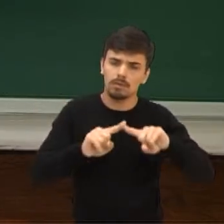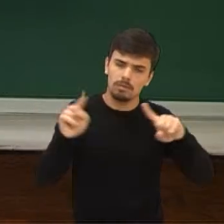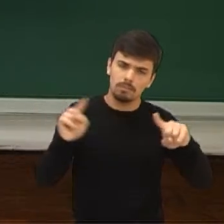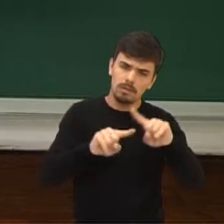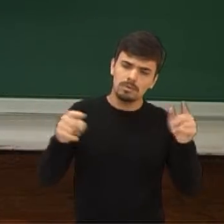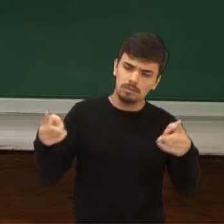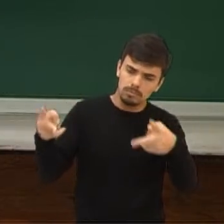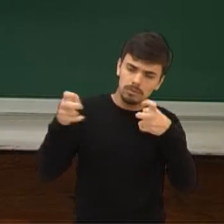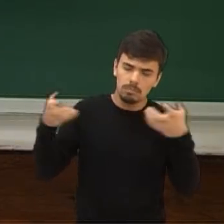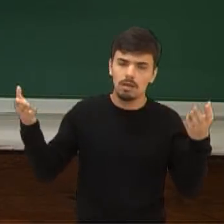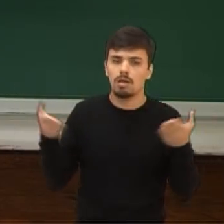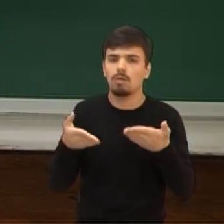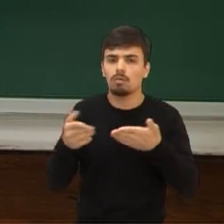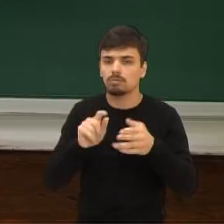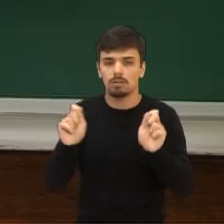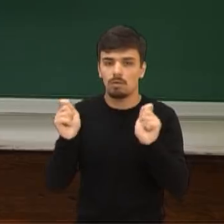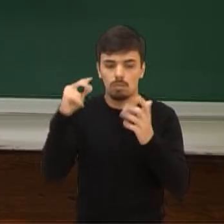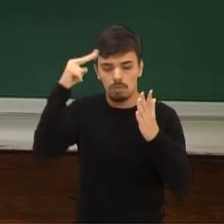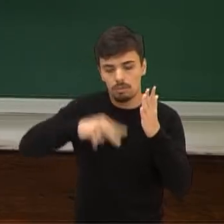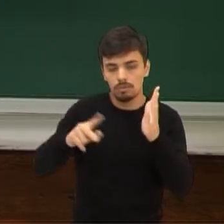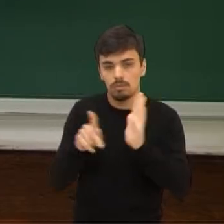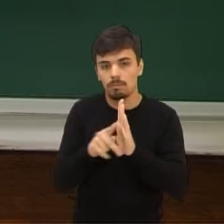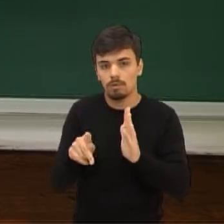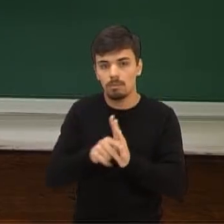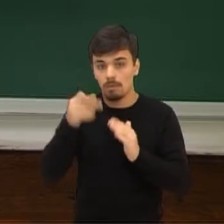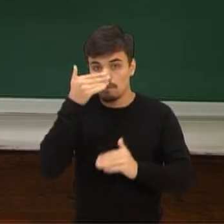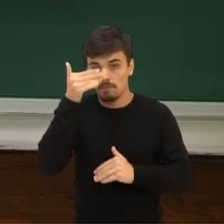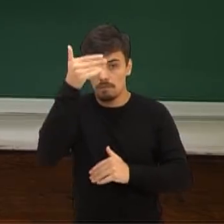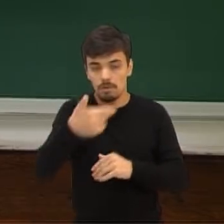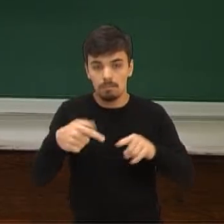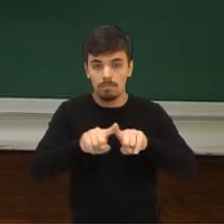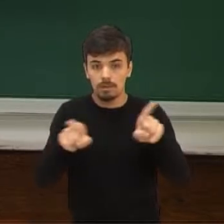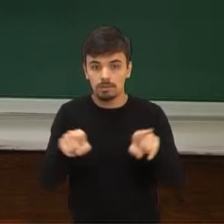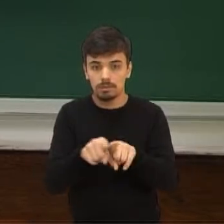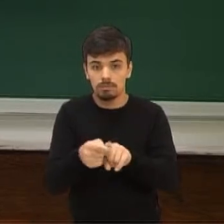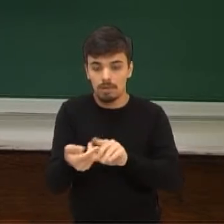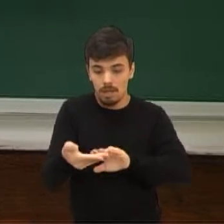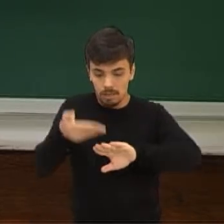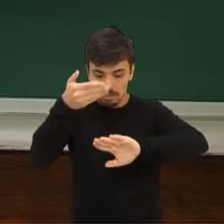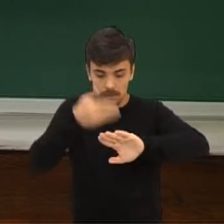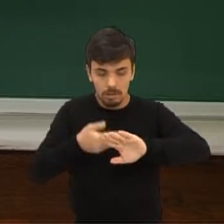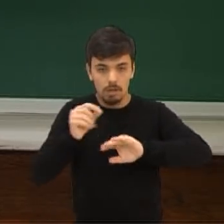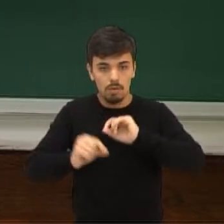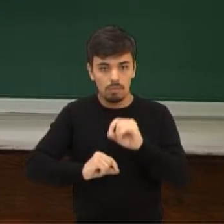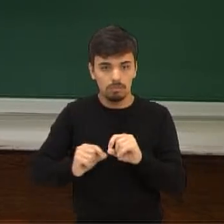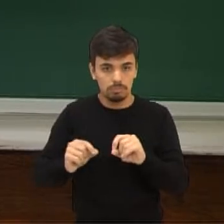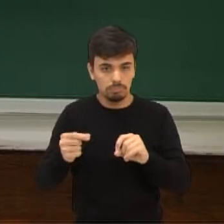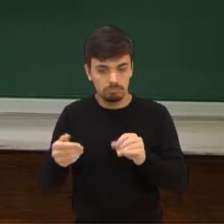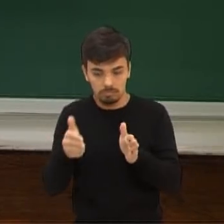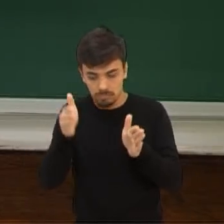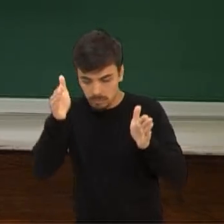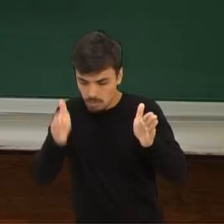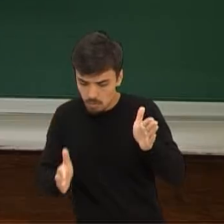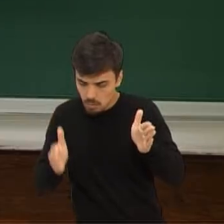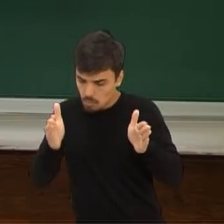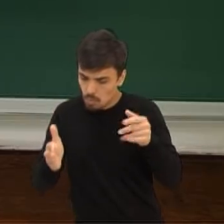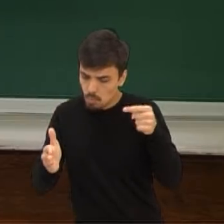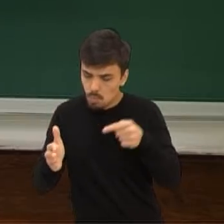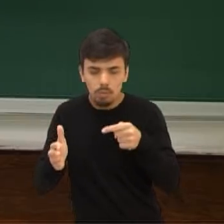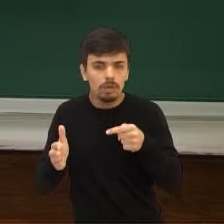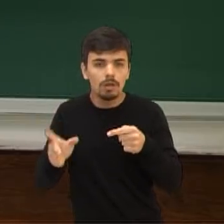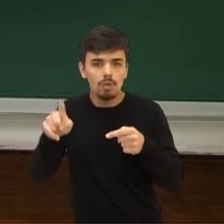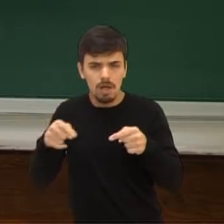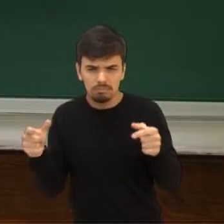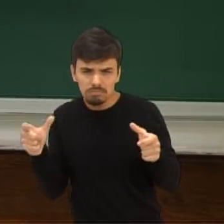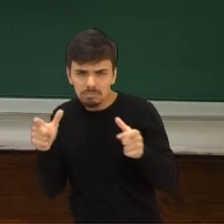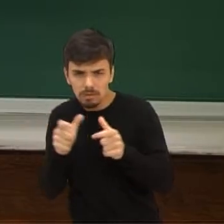olhar agora, não olhando mais só a parte da frente e a parte de trás, se eu for olhar aqui o meu lado, ele é um pouquinho